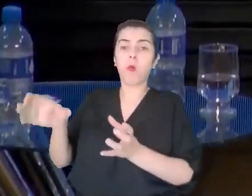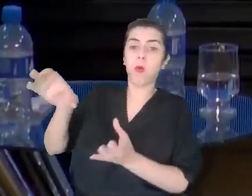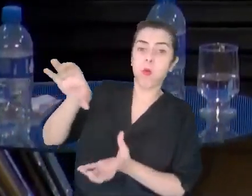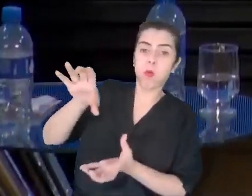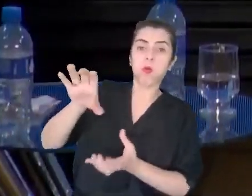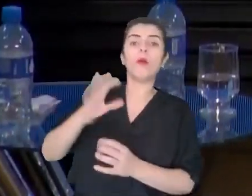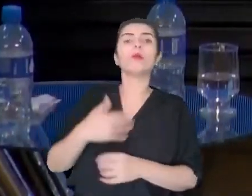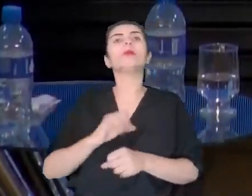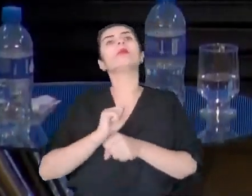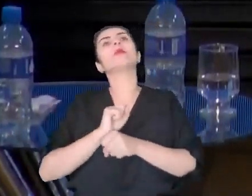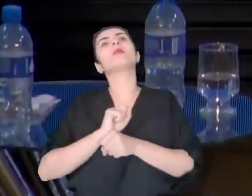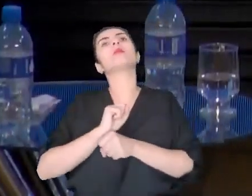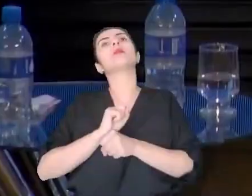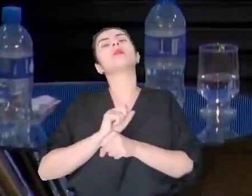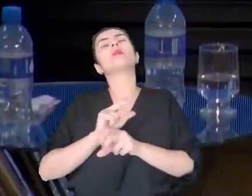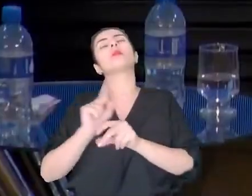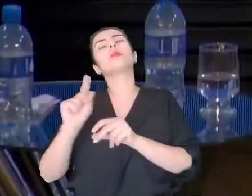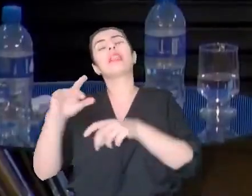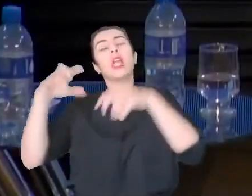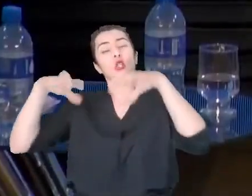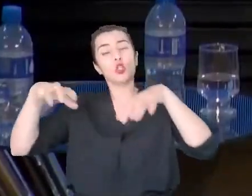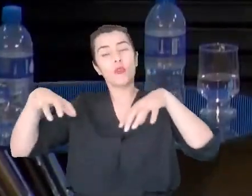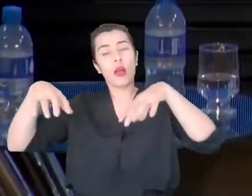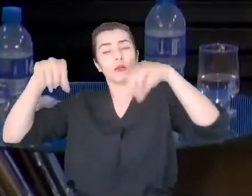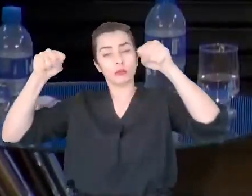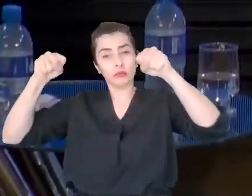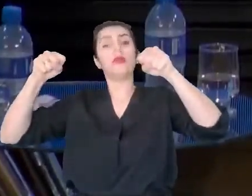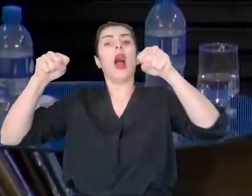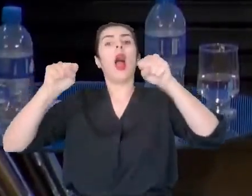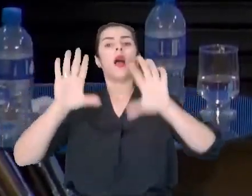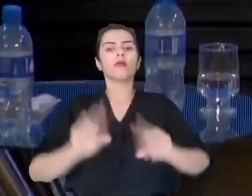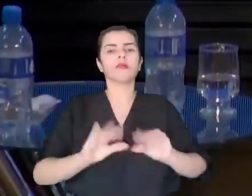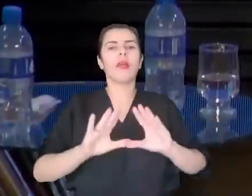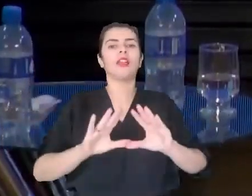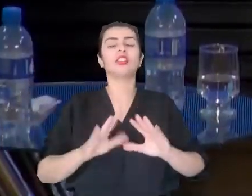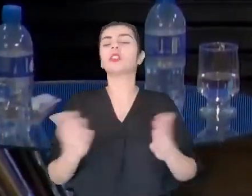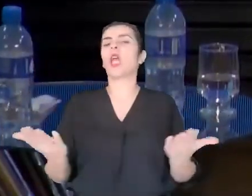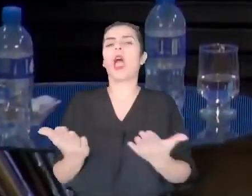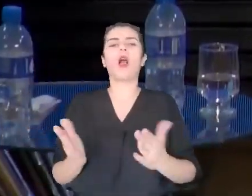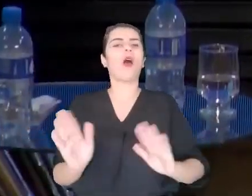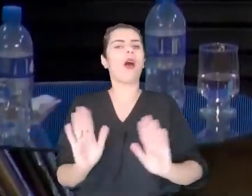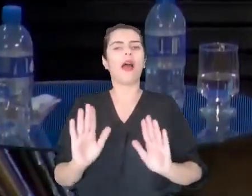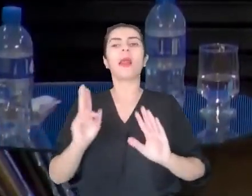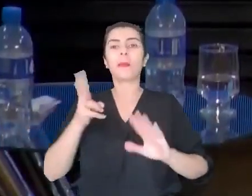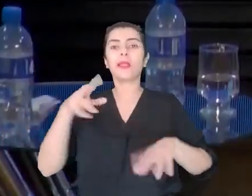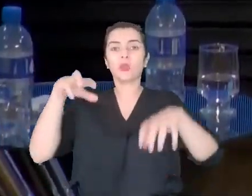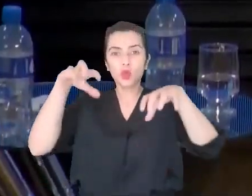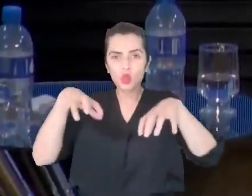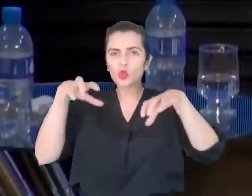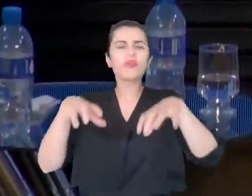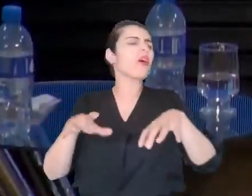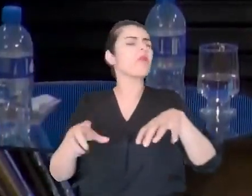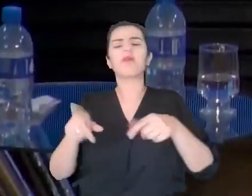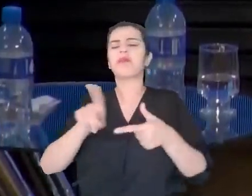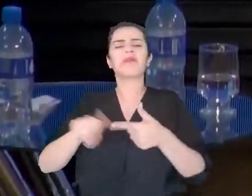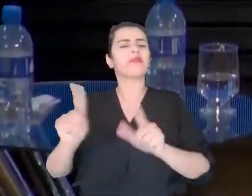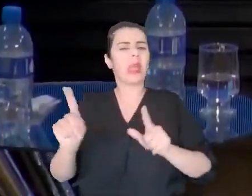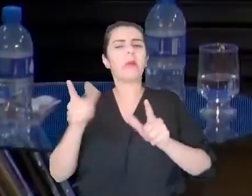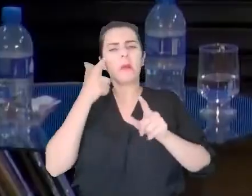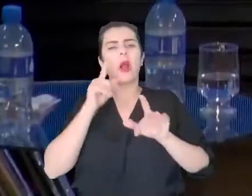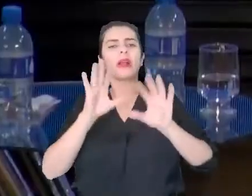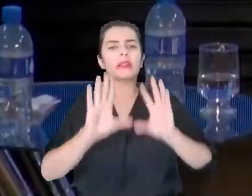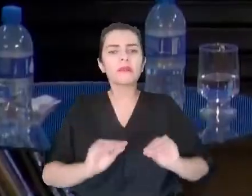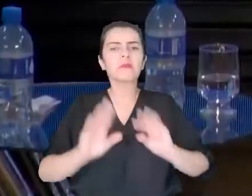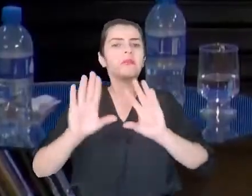seco. Hoje, a gente consegue, mesmo no período chuvoso, retomá-lo, né, para que a capacidade dele